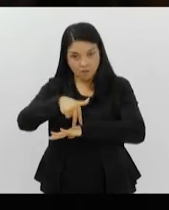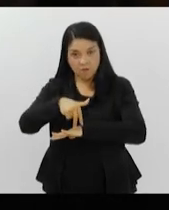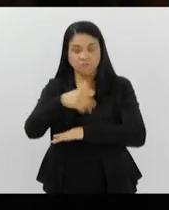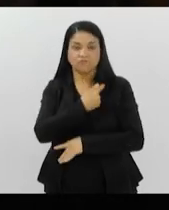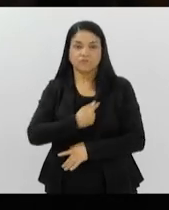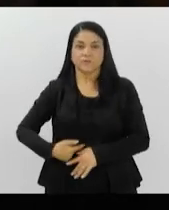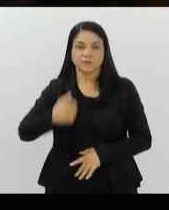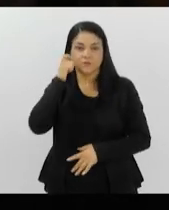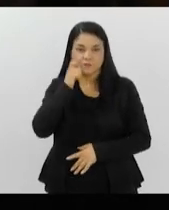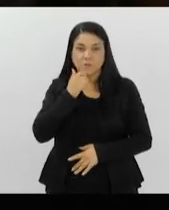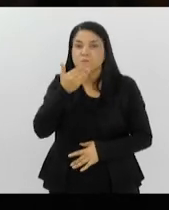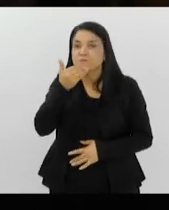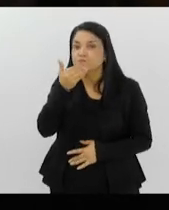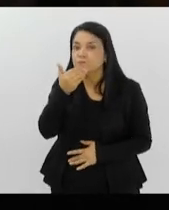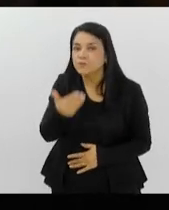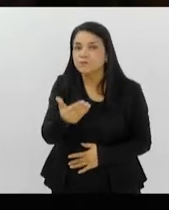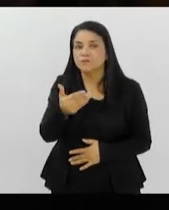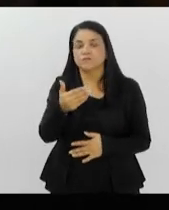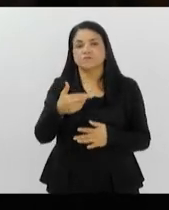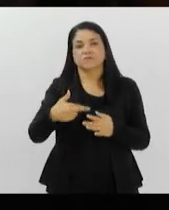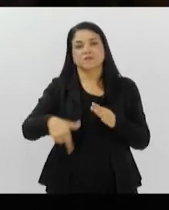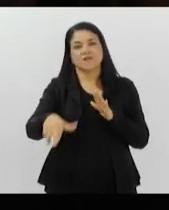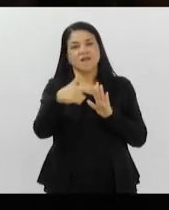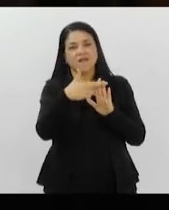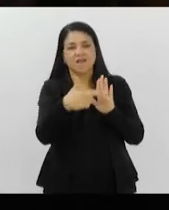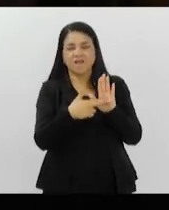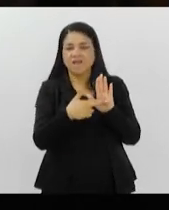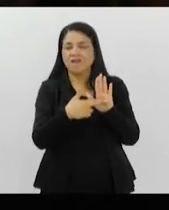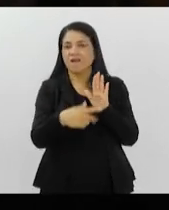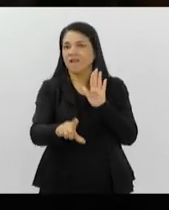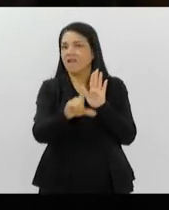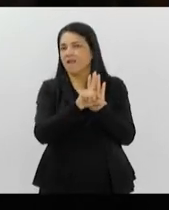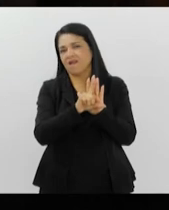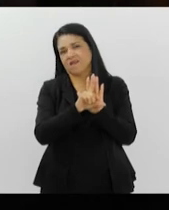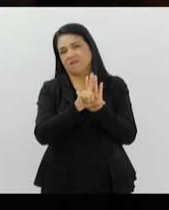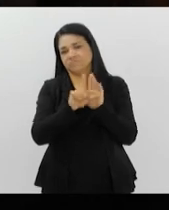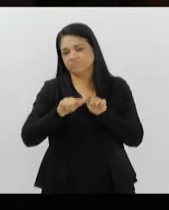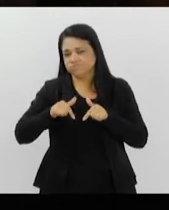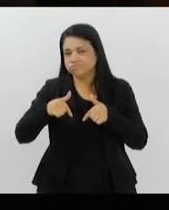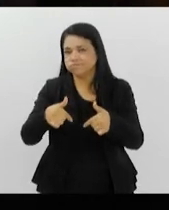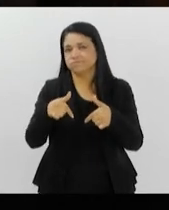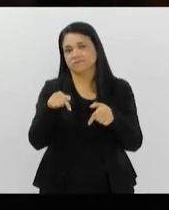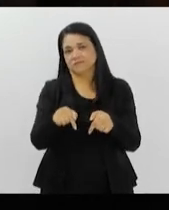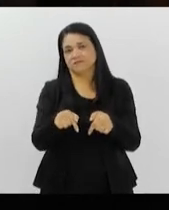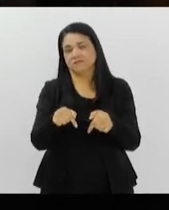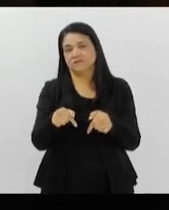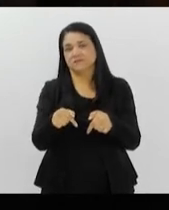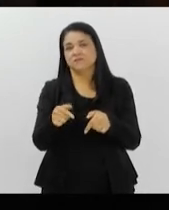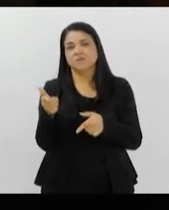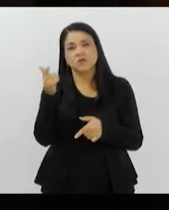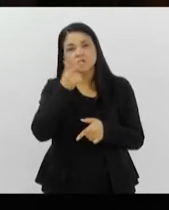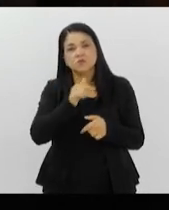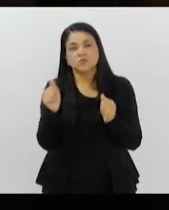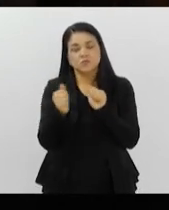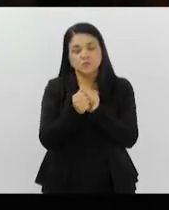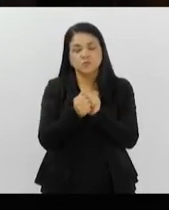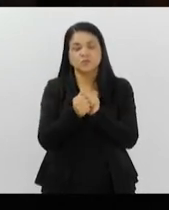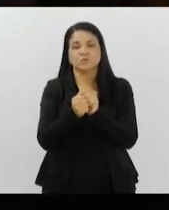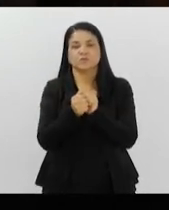um apelo ao senhor que regulamente essa lei, que a gente consiga aqui, juntamente com o presidente